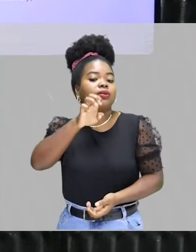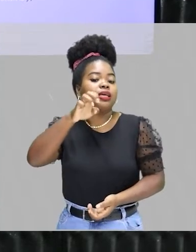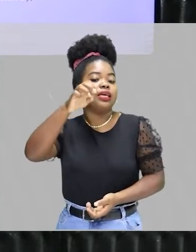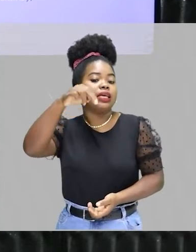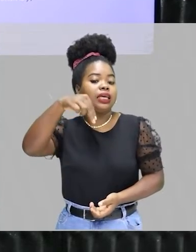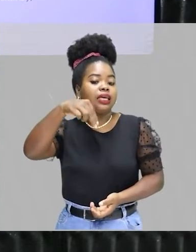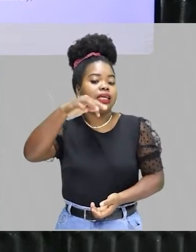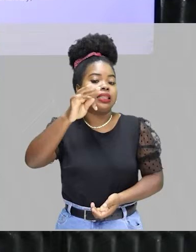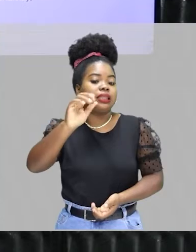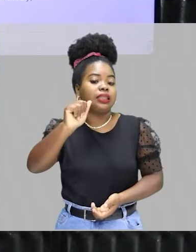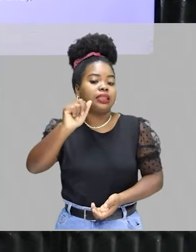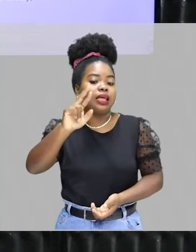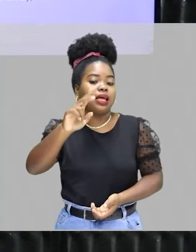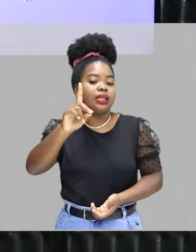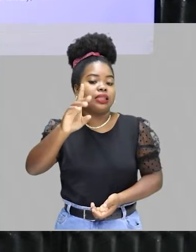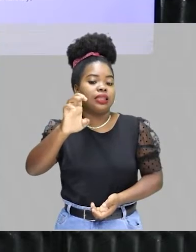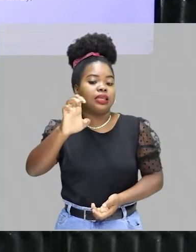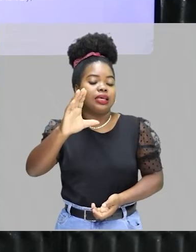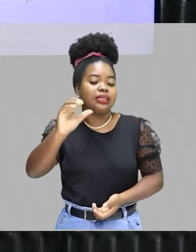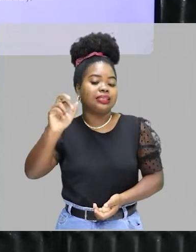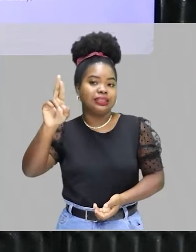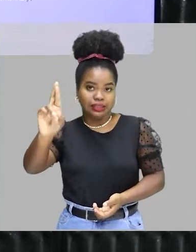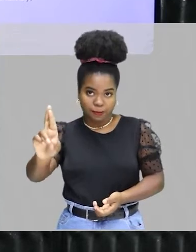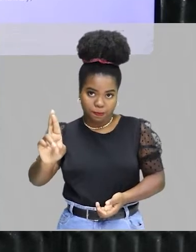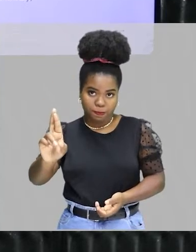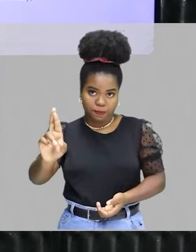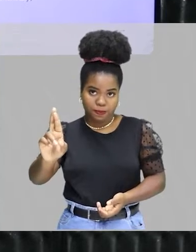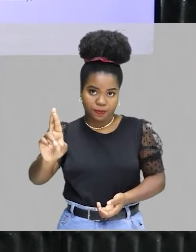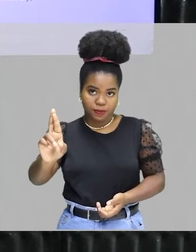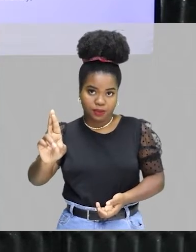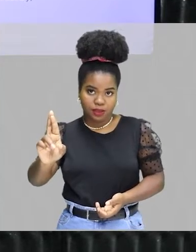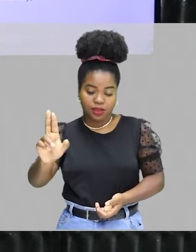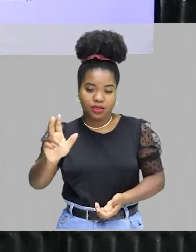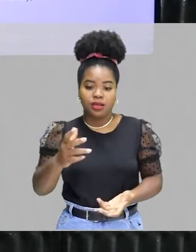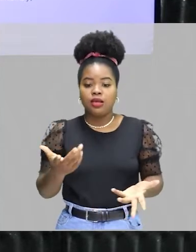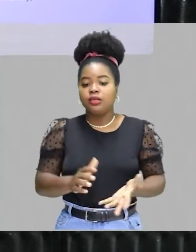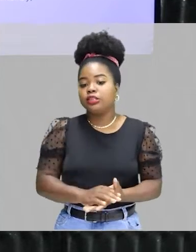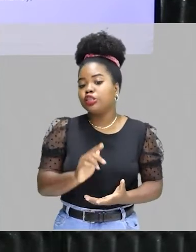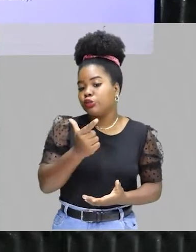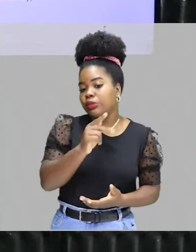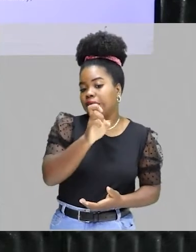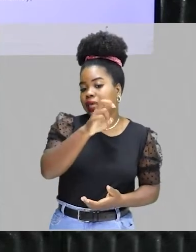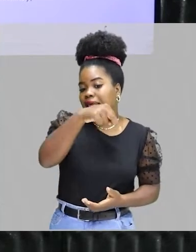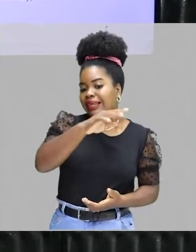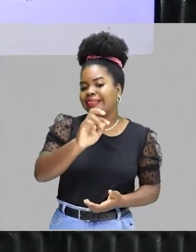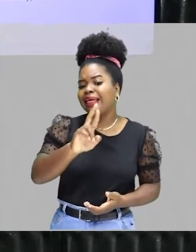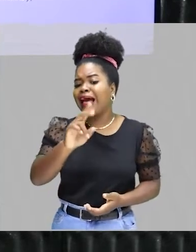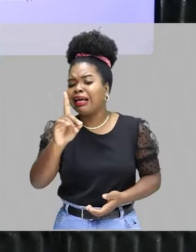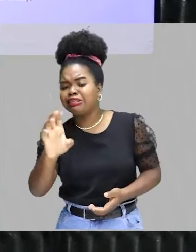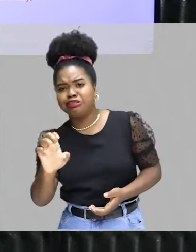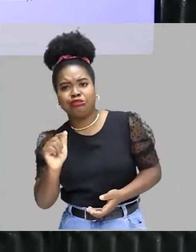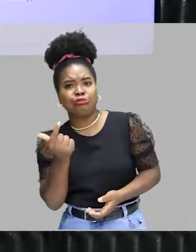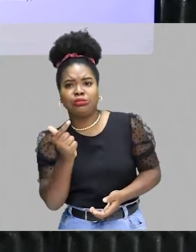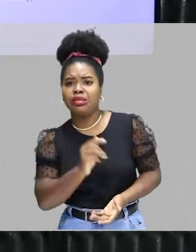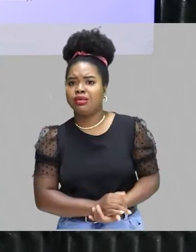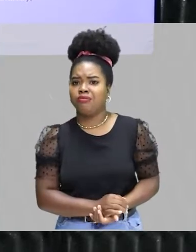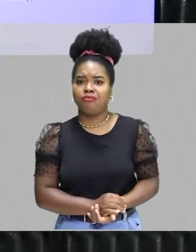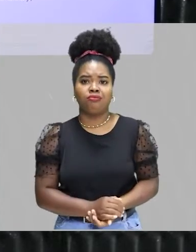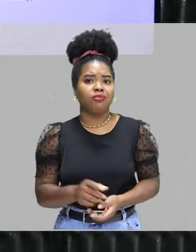A palavra primitiva? Tarde. Não existe em tarde e não existe